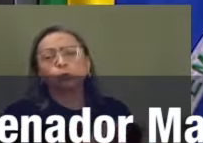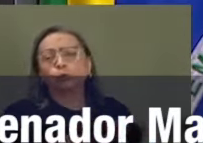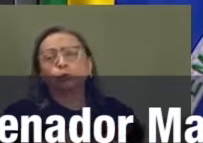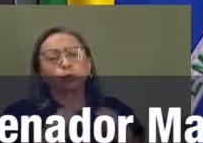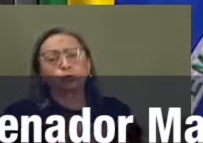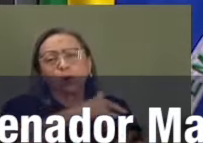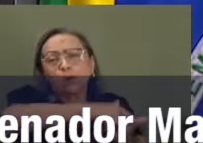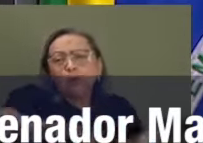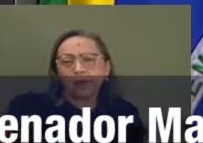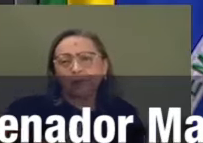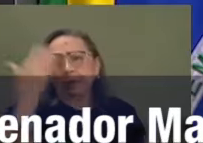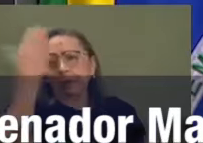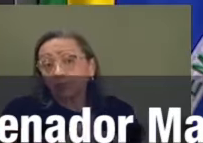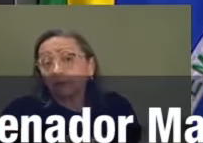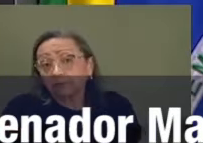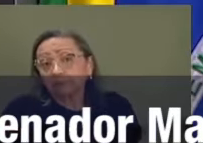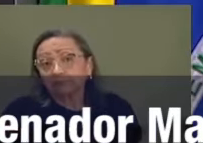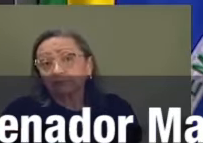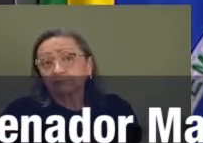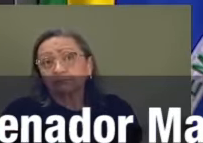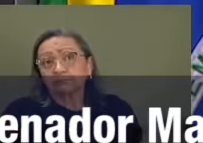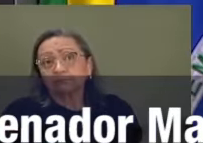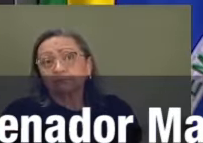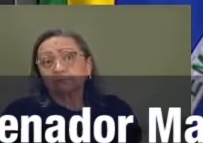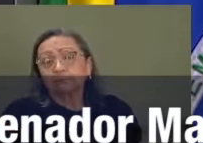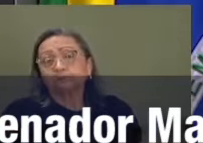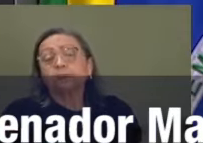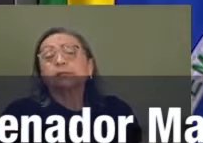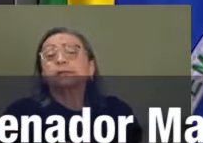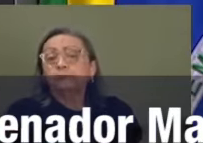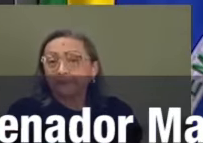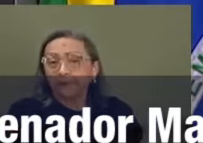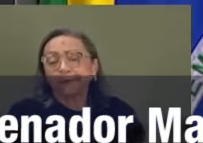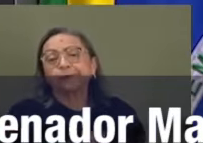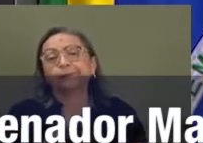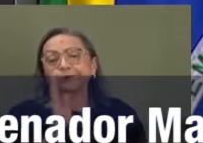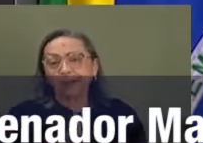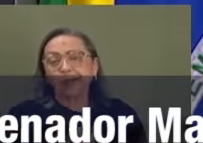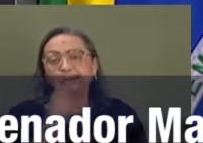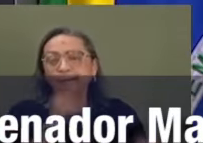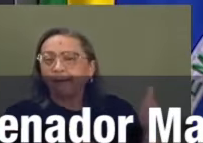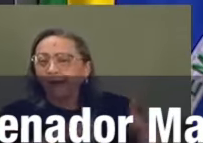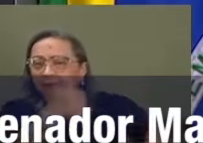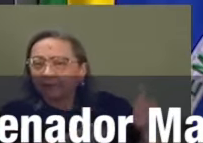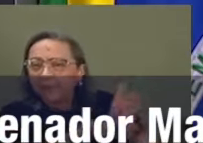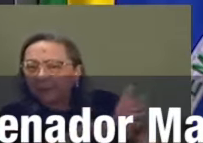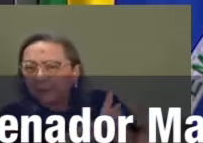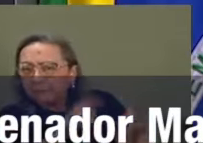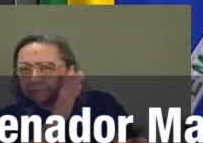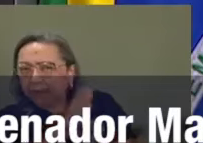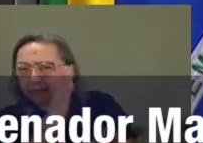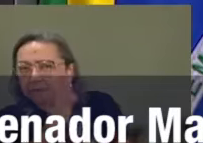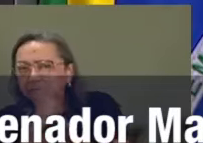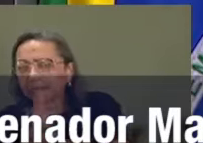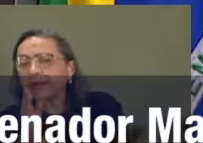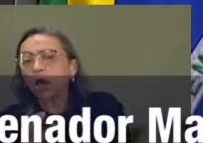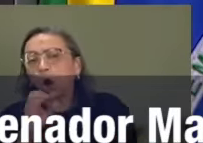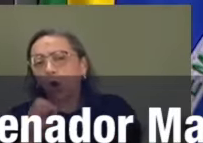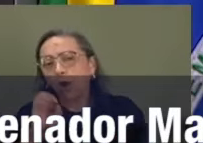documentos, também se abastecendo dos que já estão sendo comprovados na OEA. E